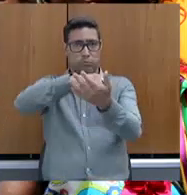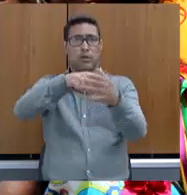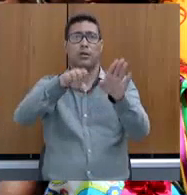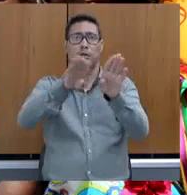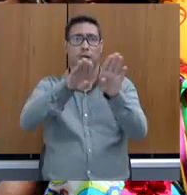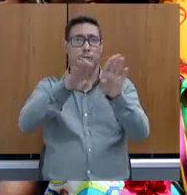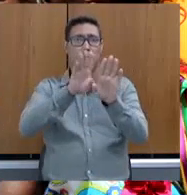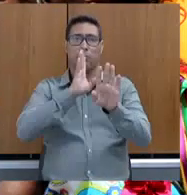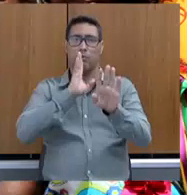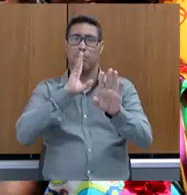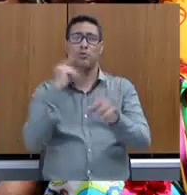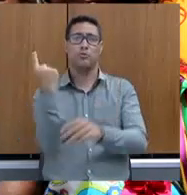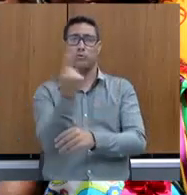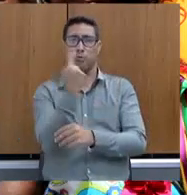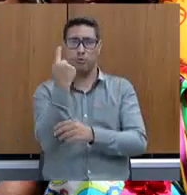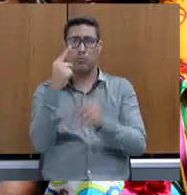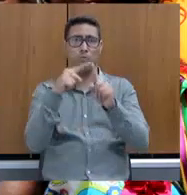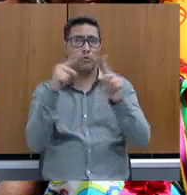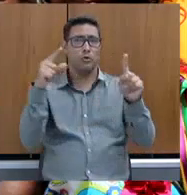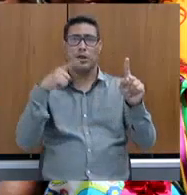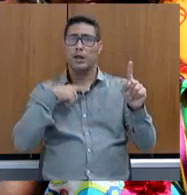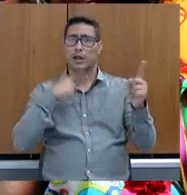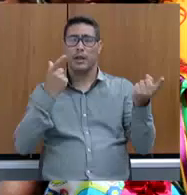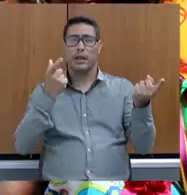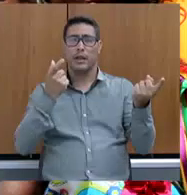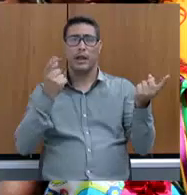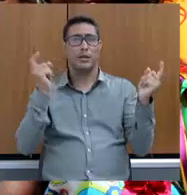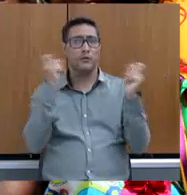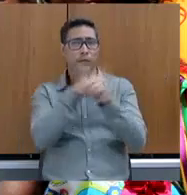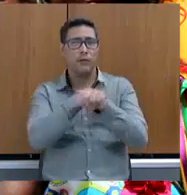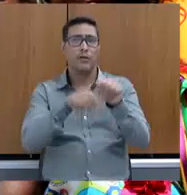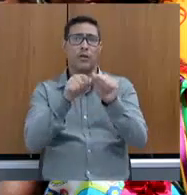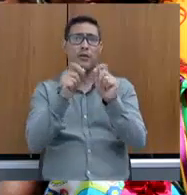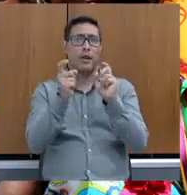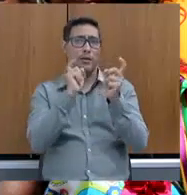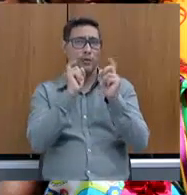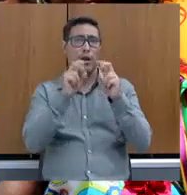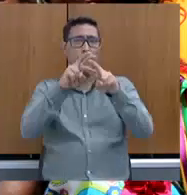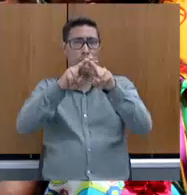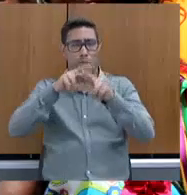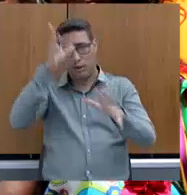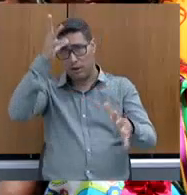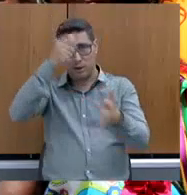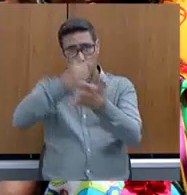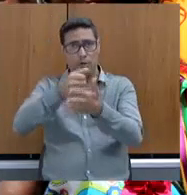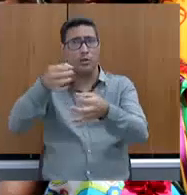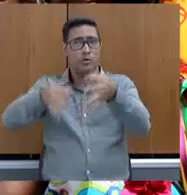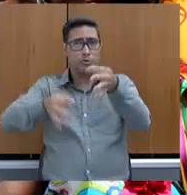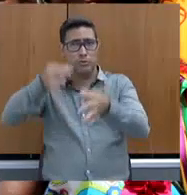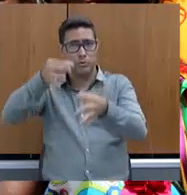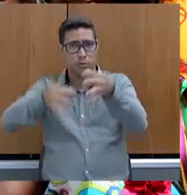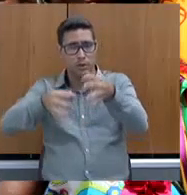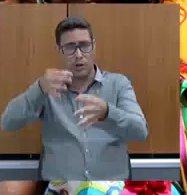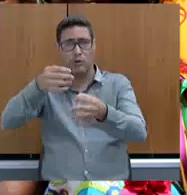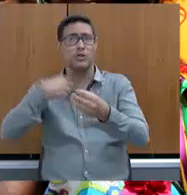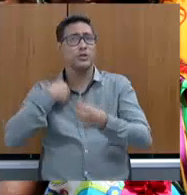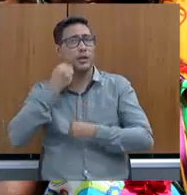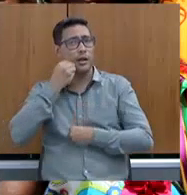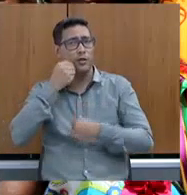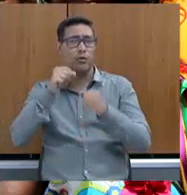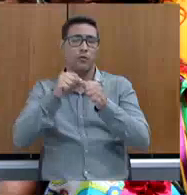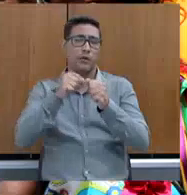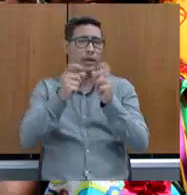de todo mundo que nós somos impedidos de fazer as reuniões por determinação judicial foram três tentativas de fazermos as reuniões